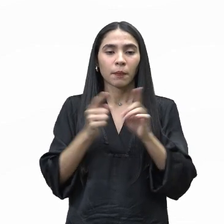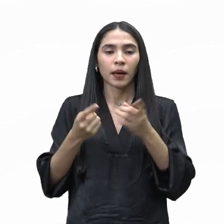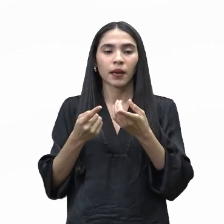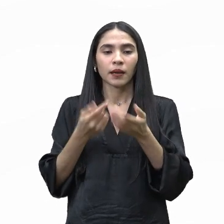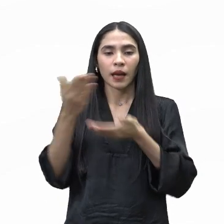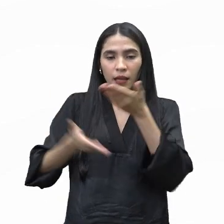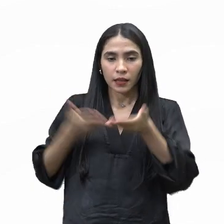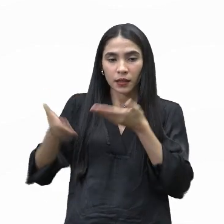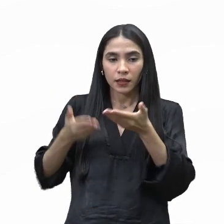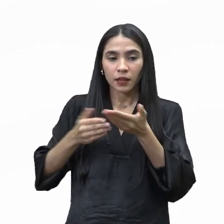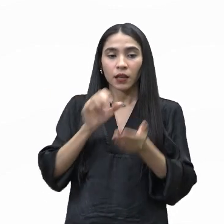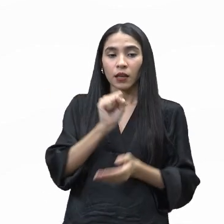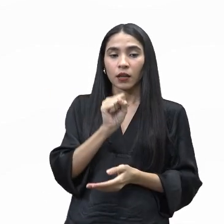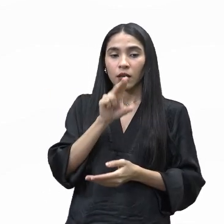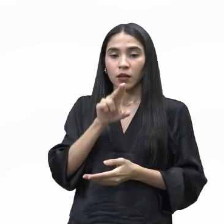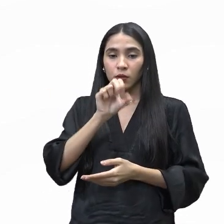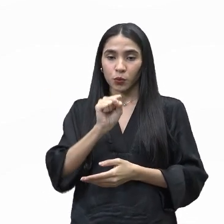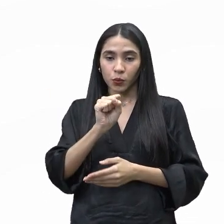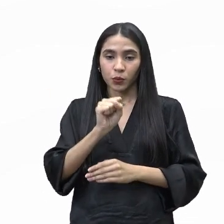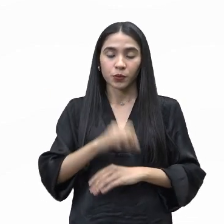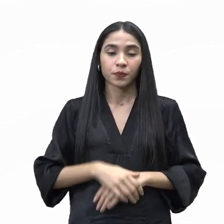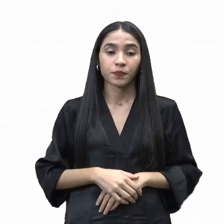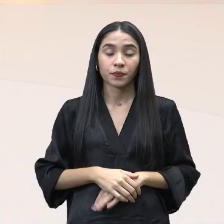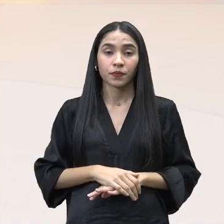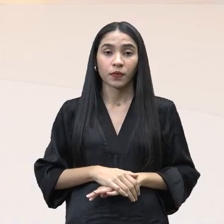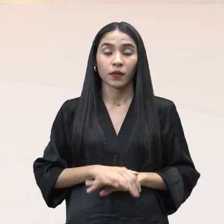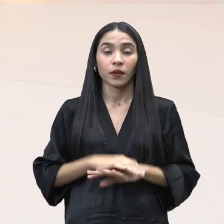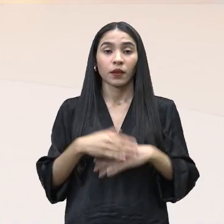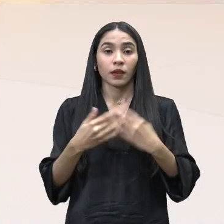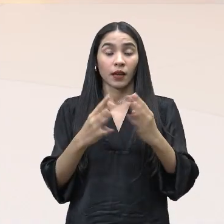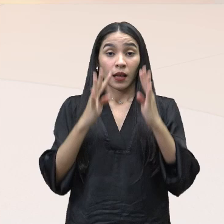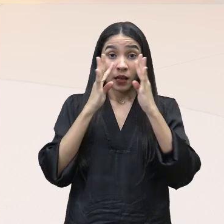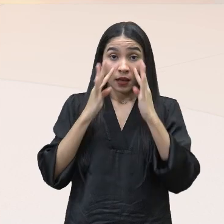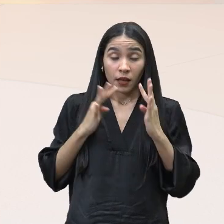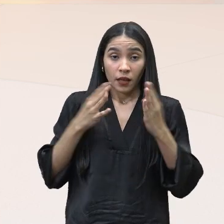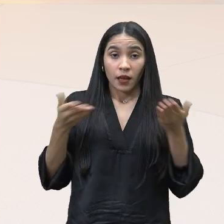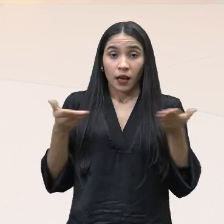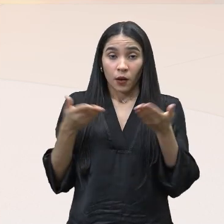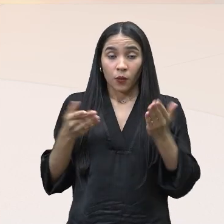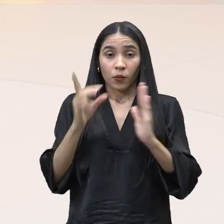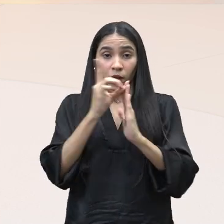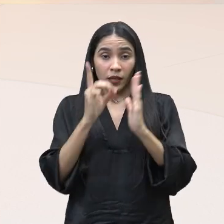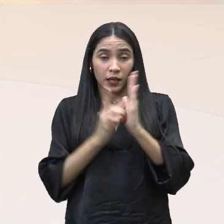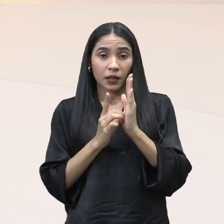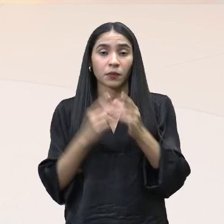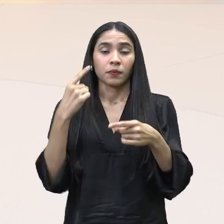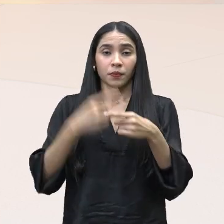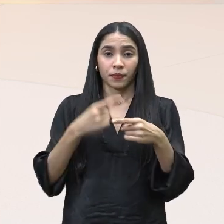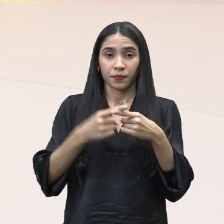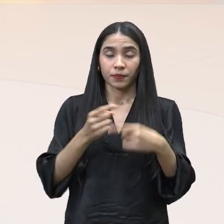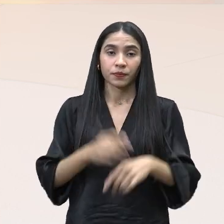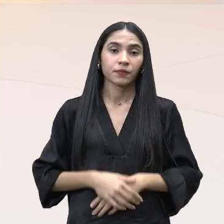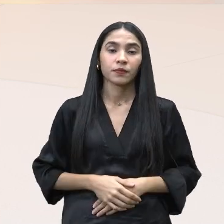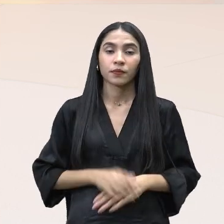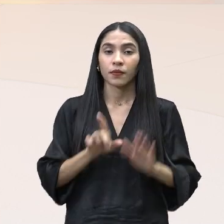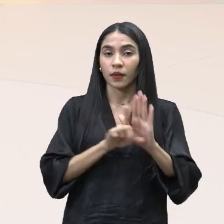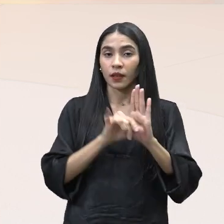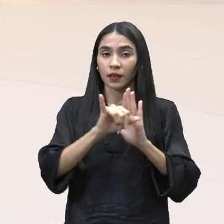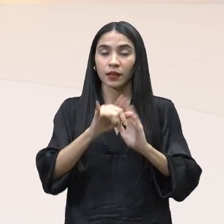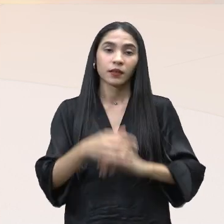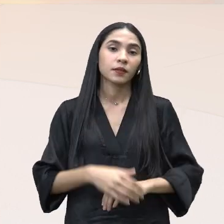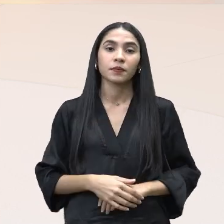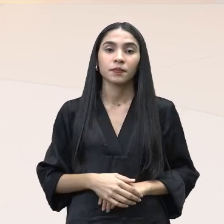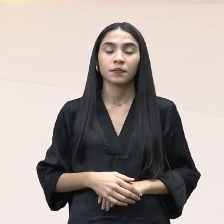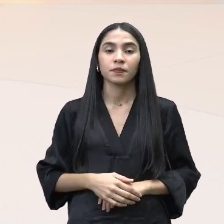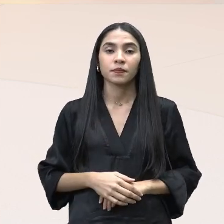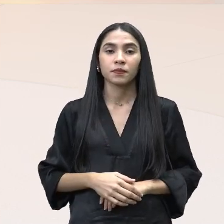Sistema Único de Saúde. Eu quero chamar a atenção para essa questão aqui, desse decreto, porque essa lei, a